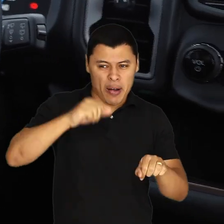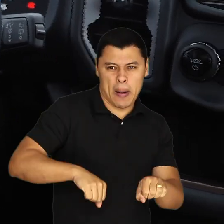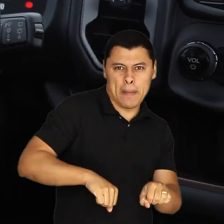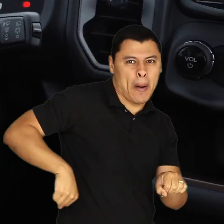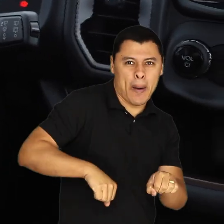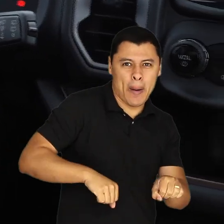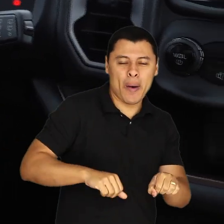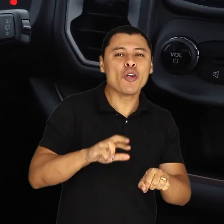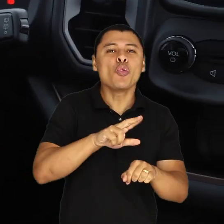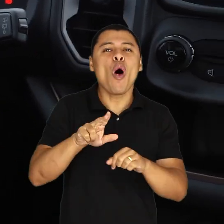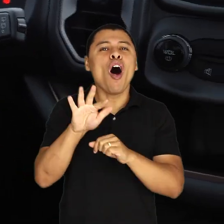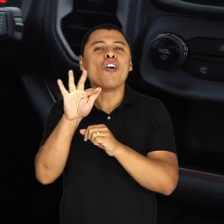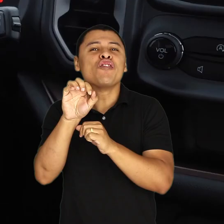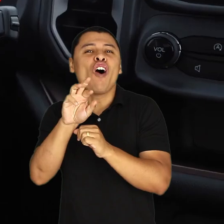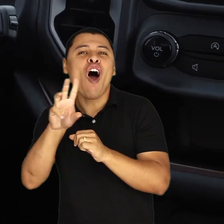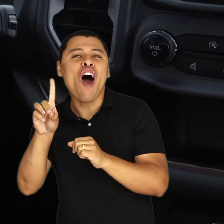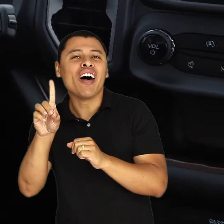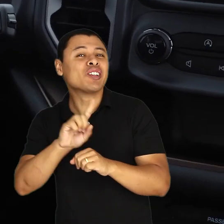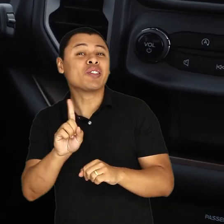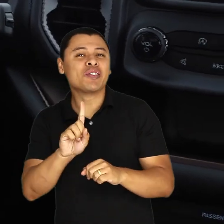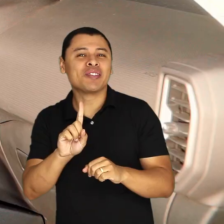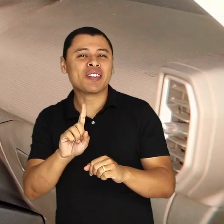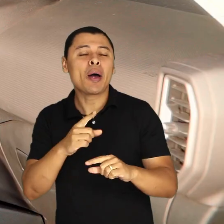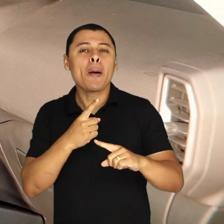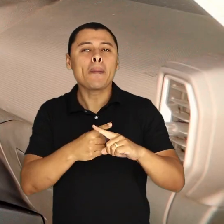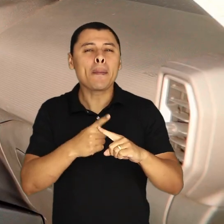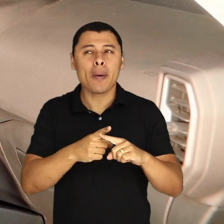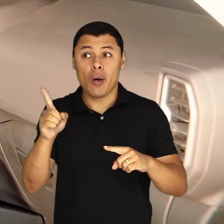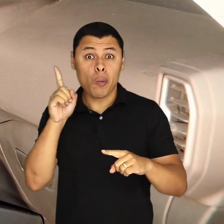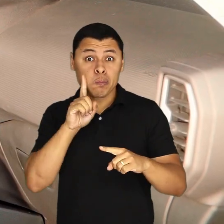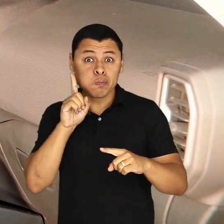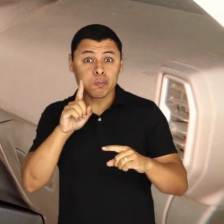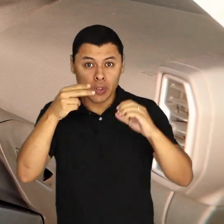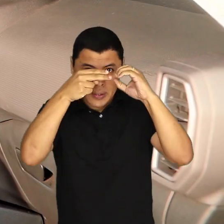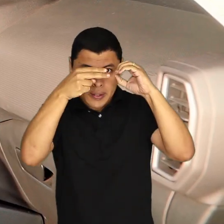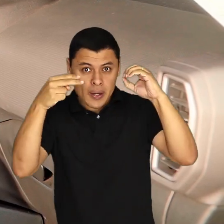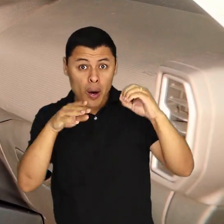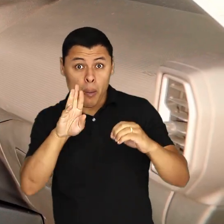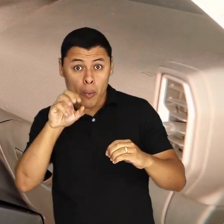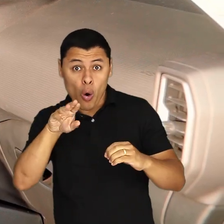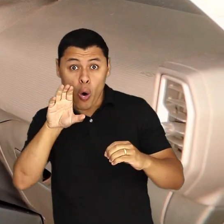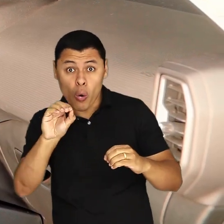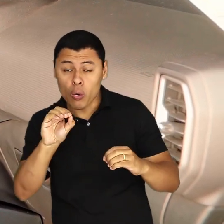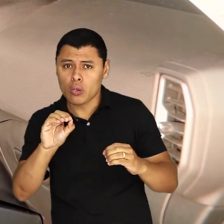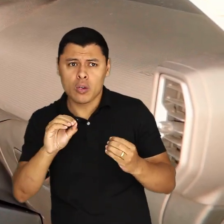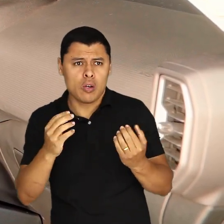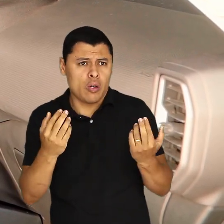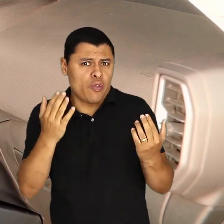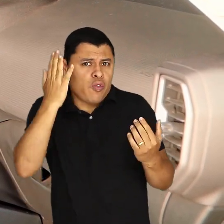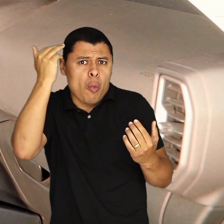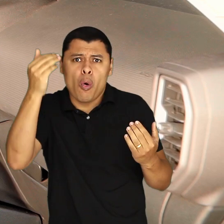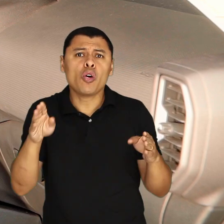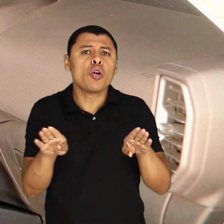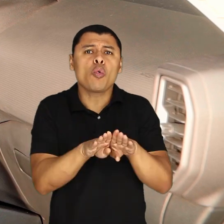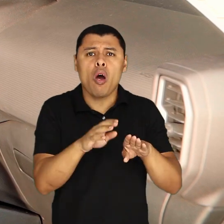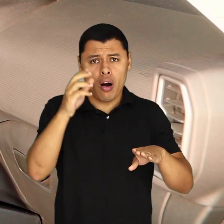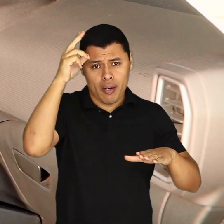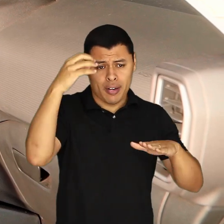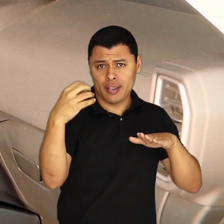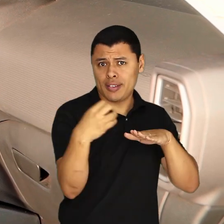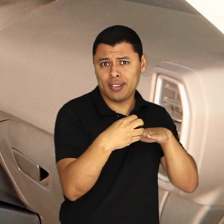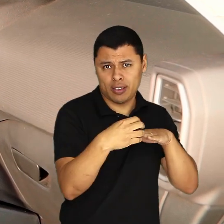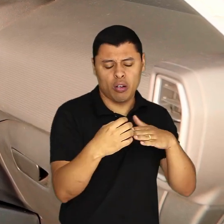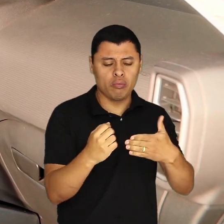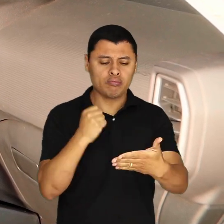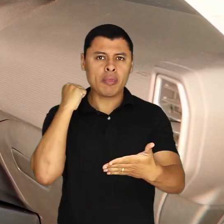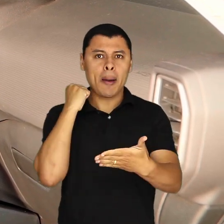logo da Ford, né? Reforça essa ideia de que nos Estados Unidos o Bronco é uma marca tão forte quanto o Mustang, né? Então, a ponto da Ford dar licença, né?